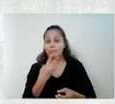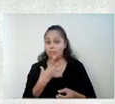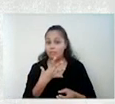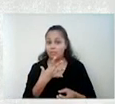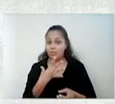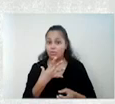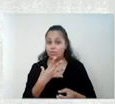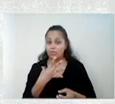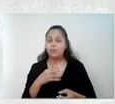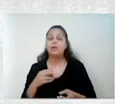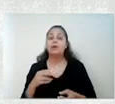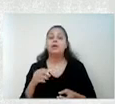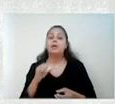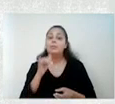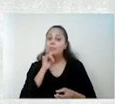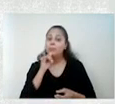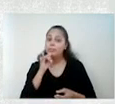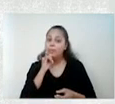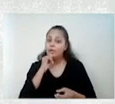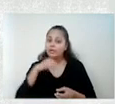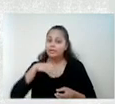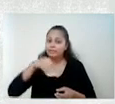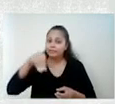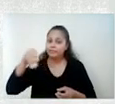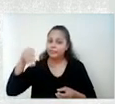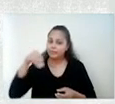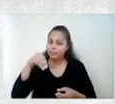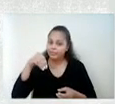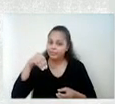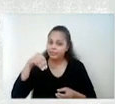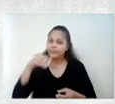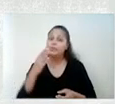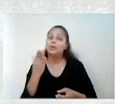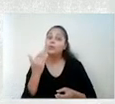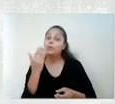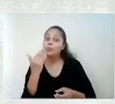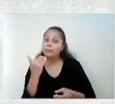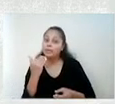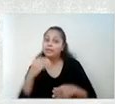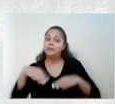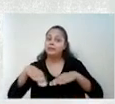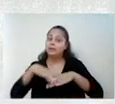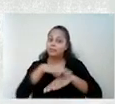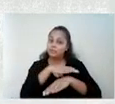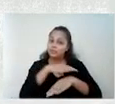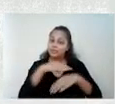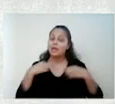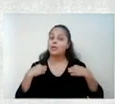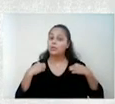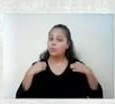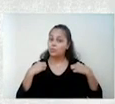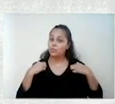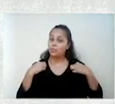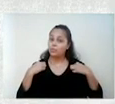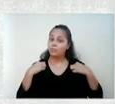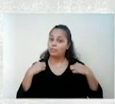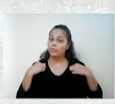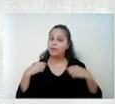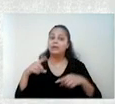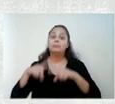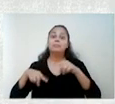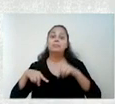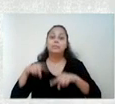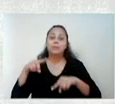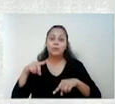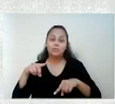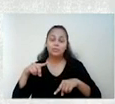exemplo, temperos, né? Comidas, vestimentas, calçados, né? Eram produtos